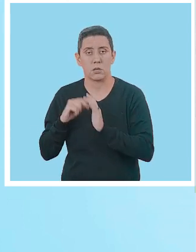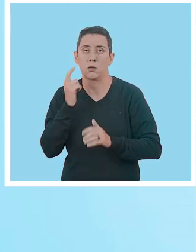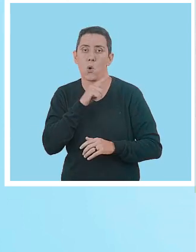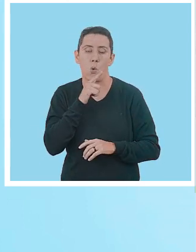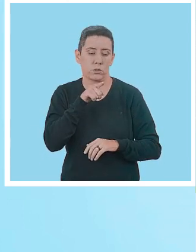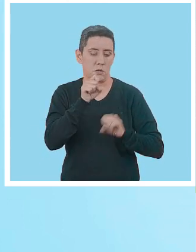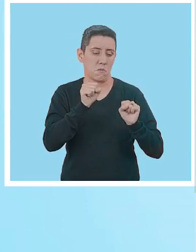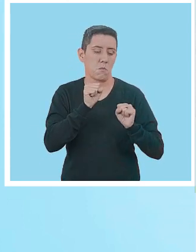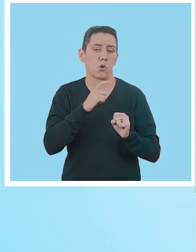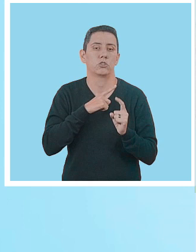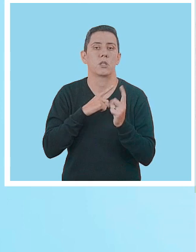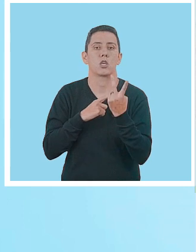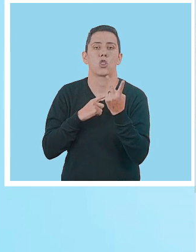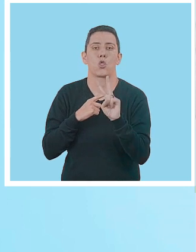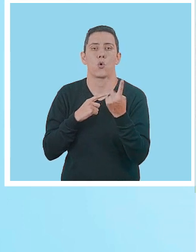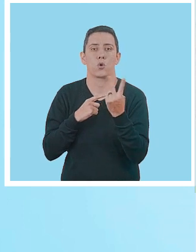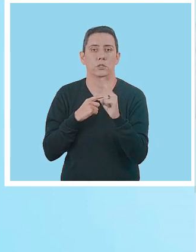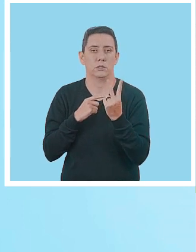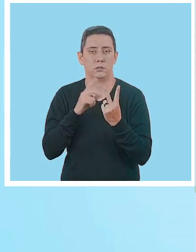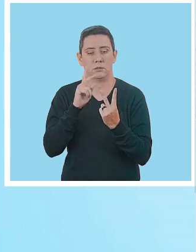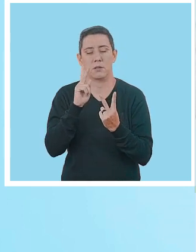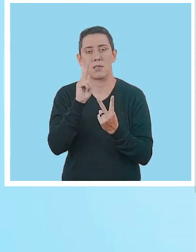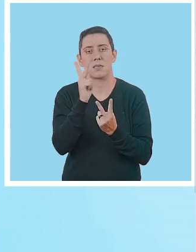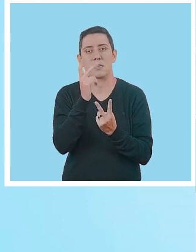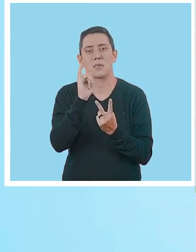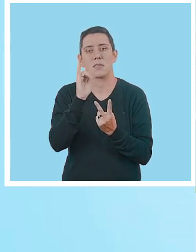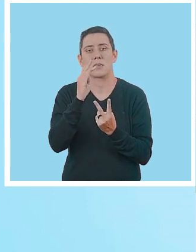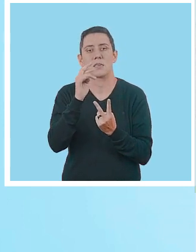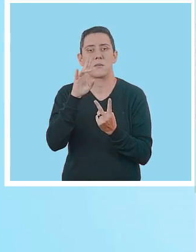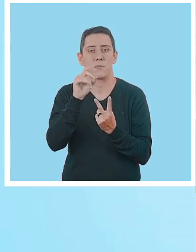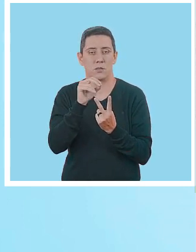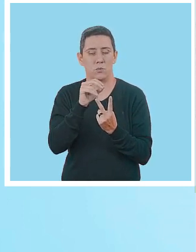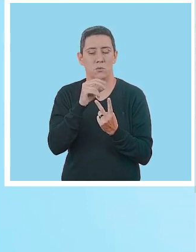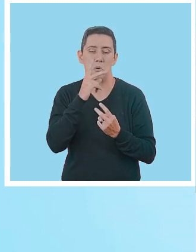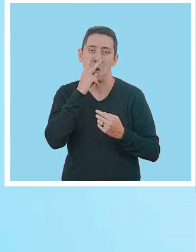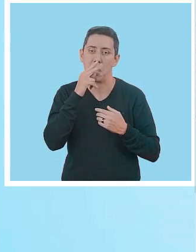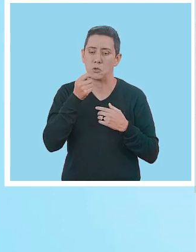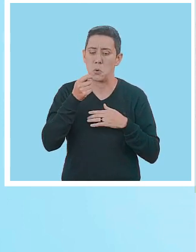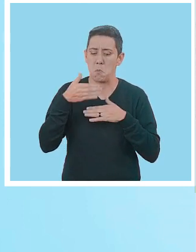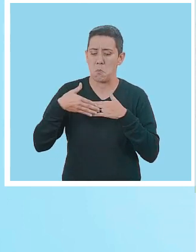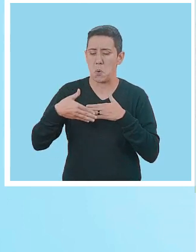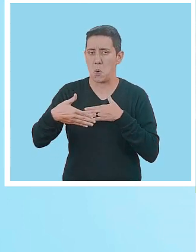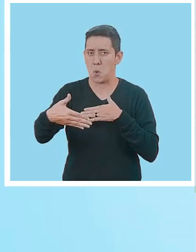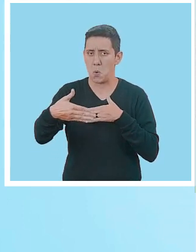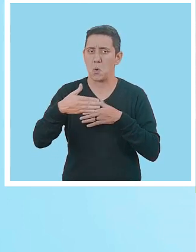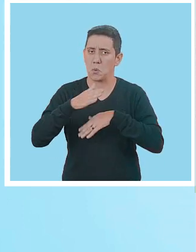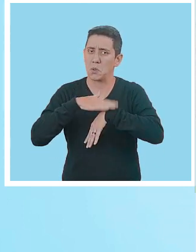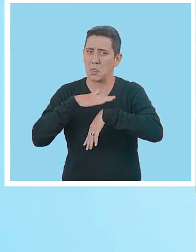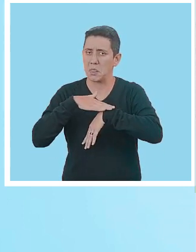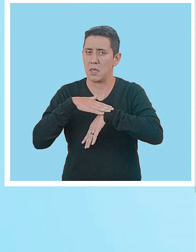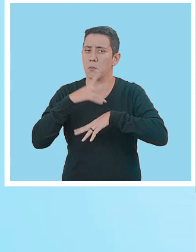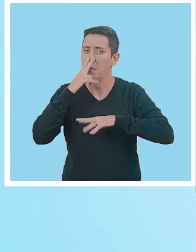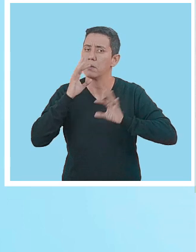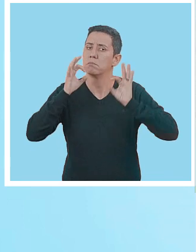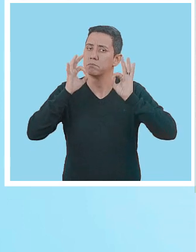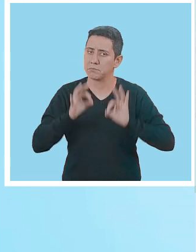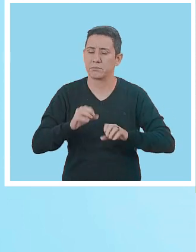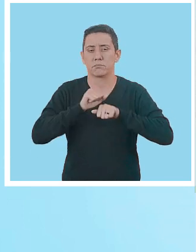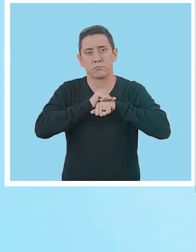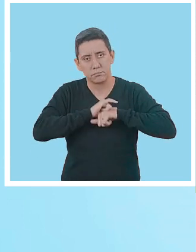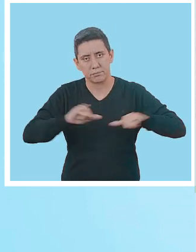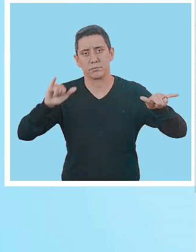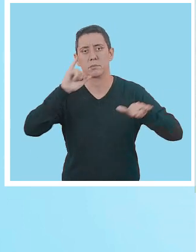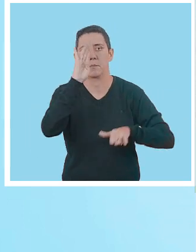essa topologia libertar tem isso a gente acredita que em poucos meses esteja disponível oficialmente né para os consumidores